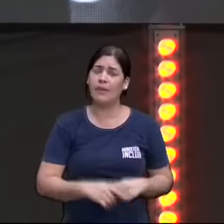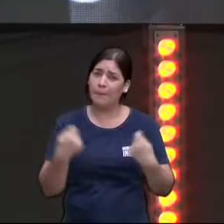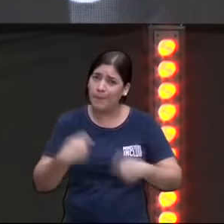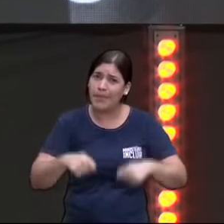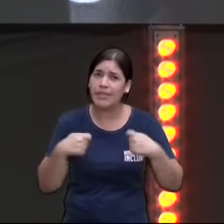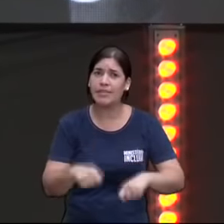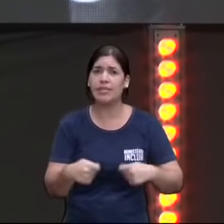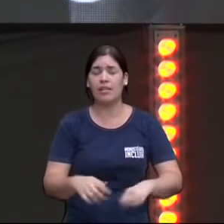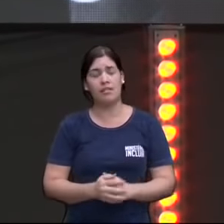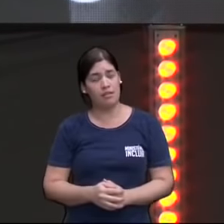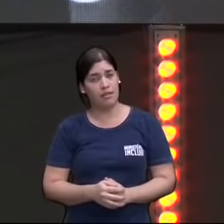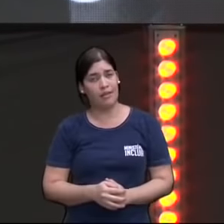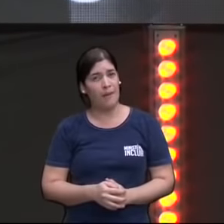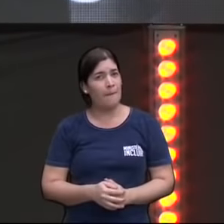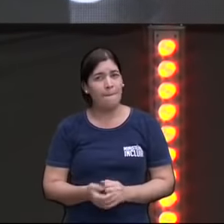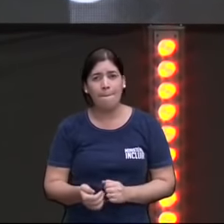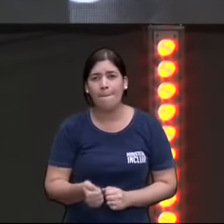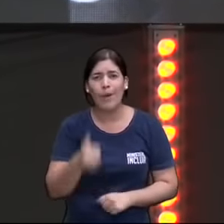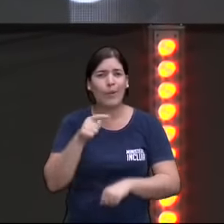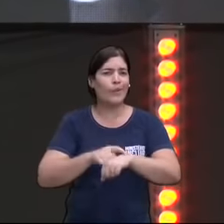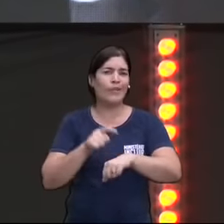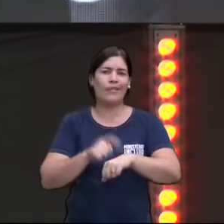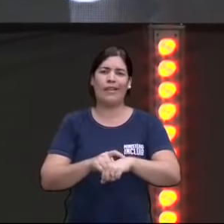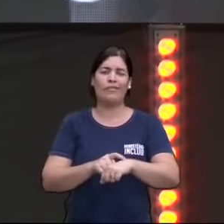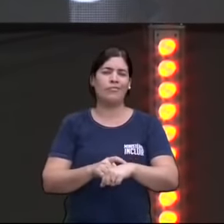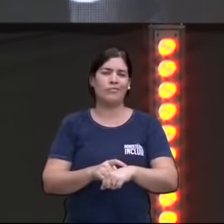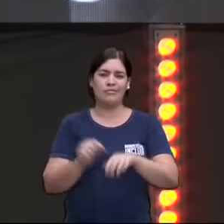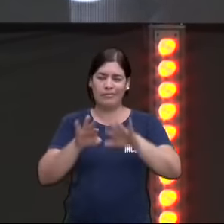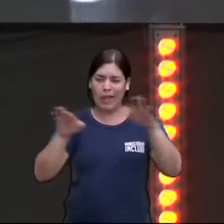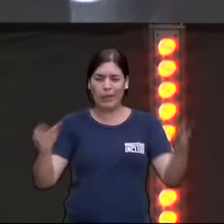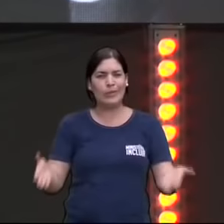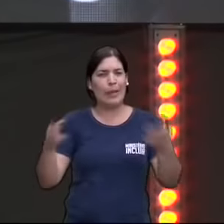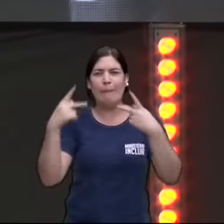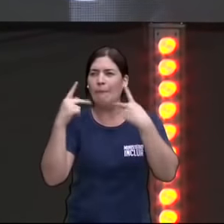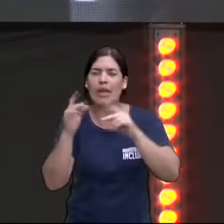pregado nos púlpitos que se dizem cristãos.